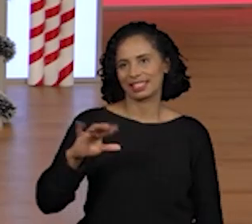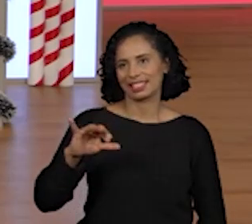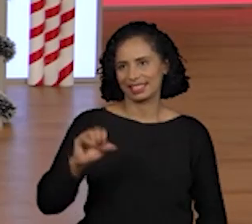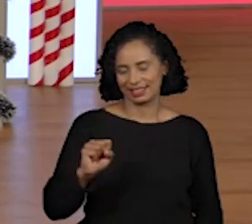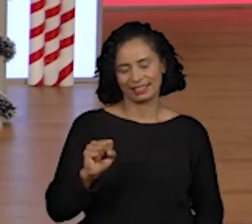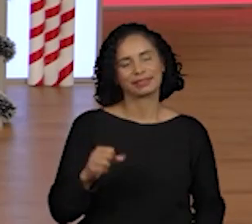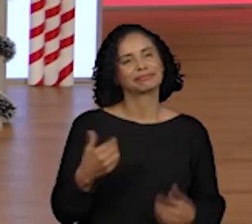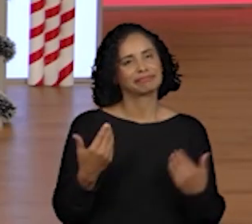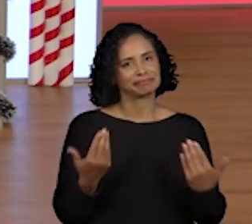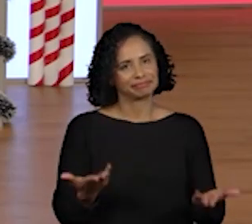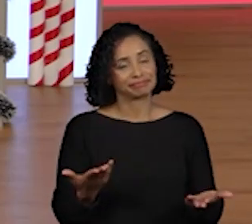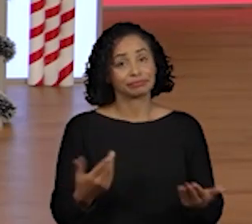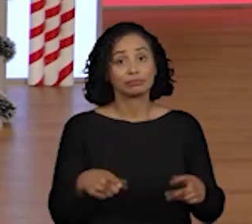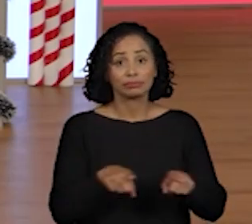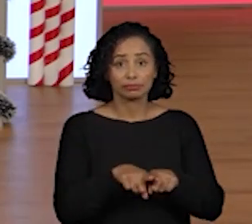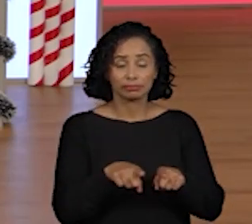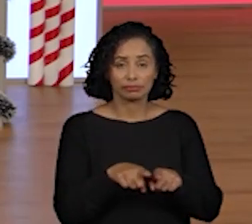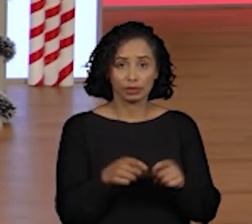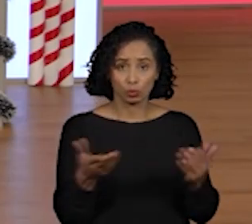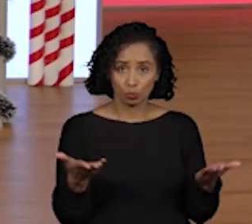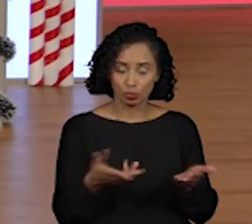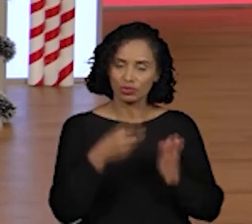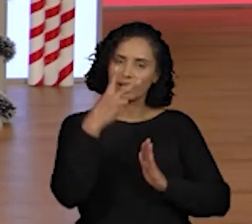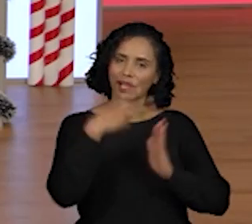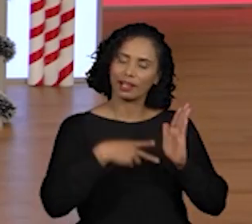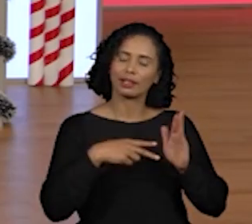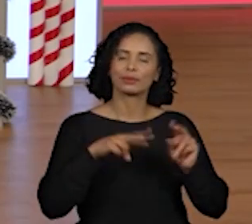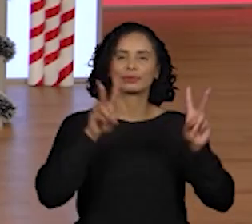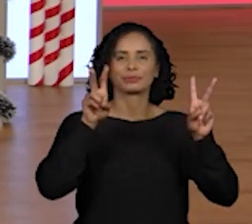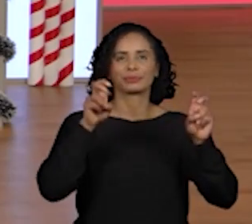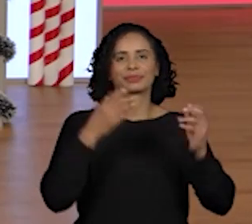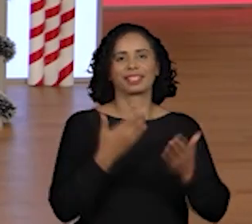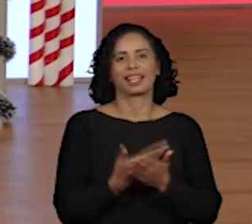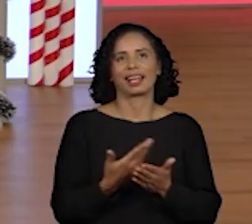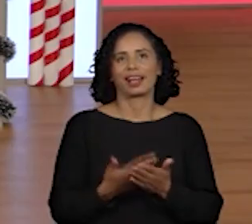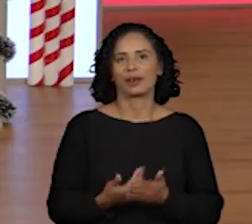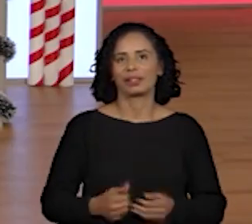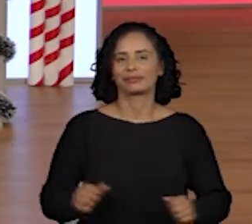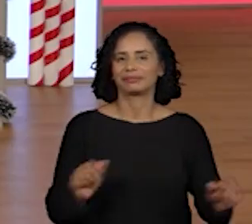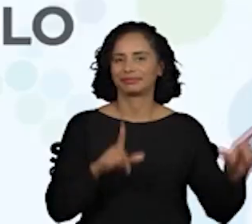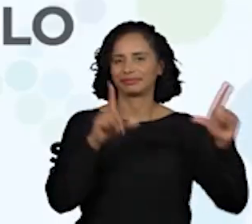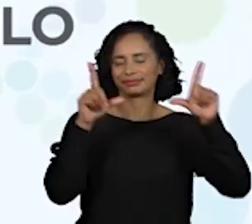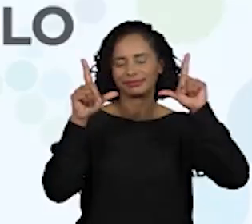colegas. A leitura do título da aula. Juntos, na tela.